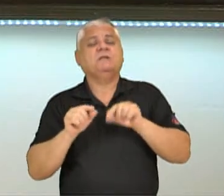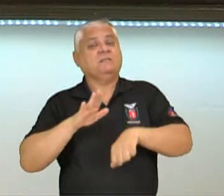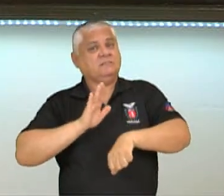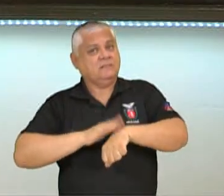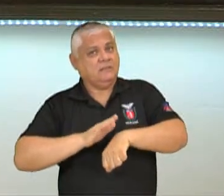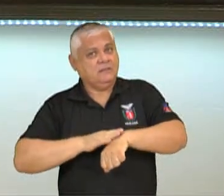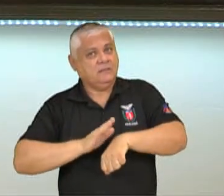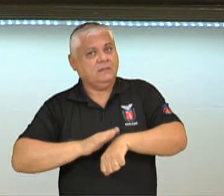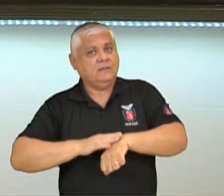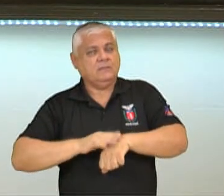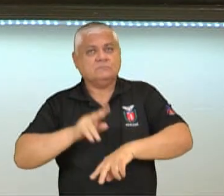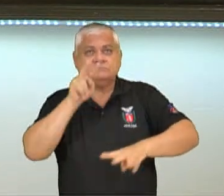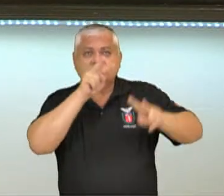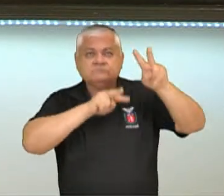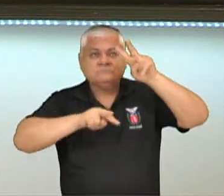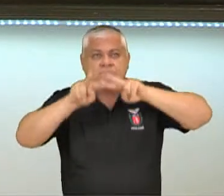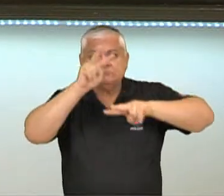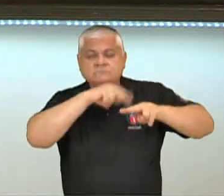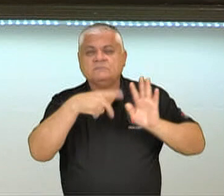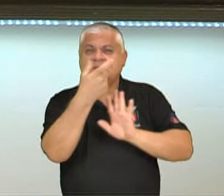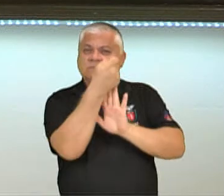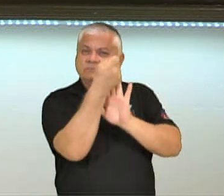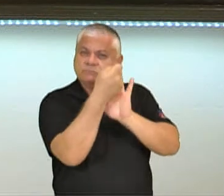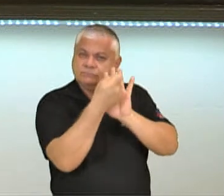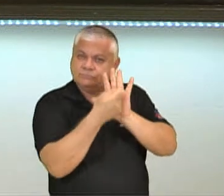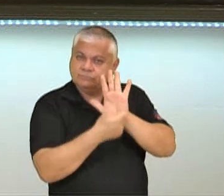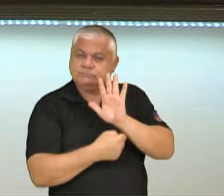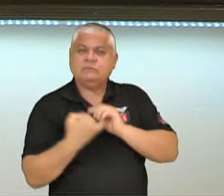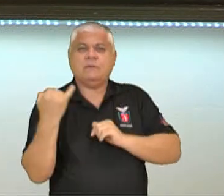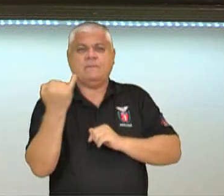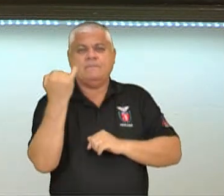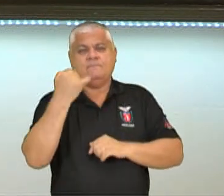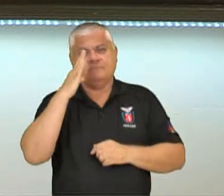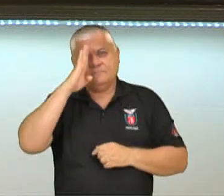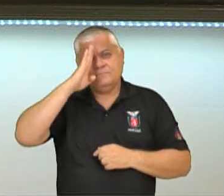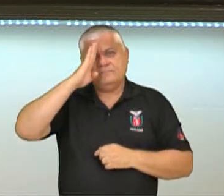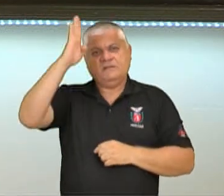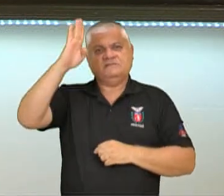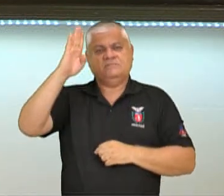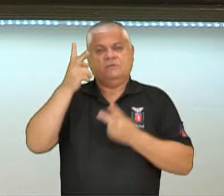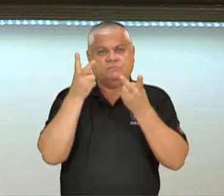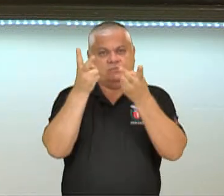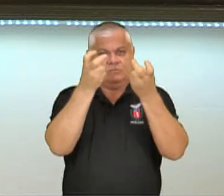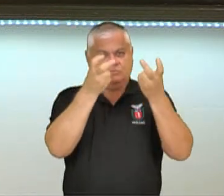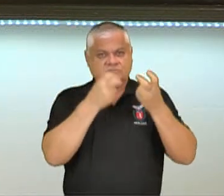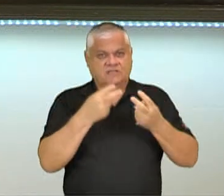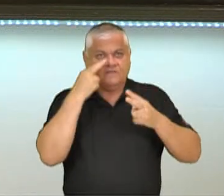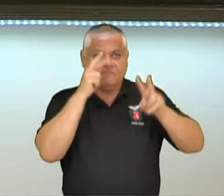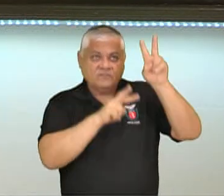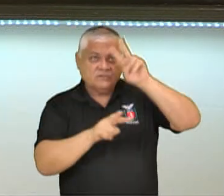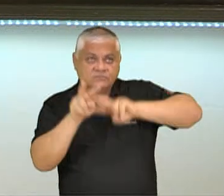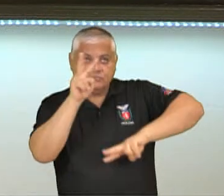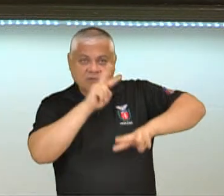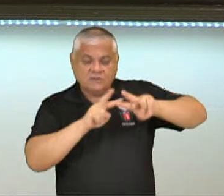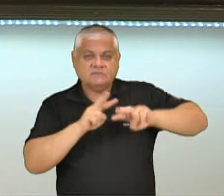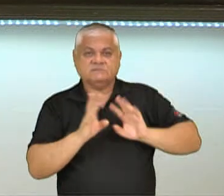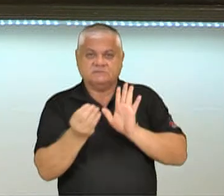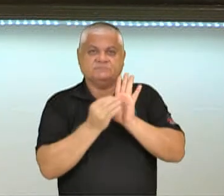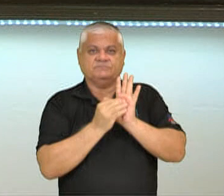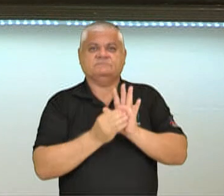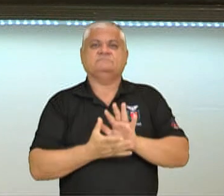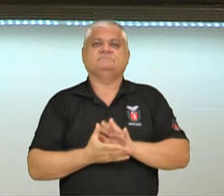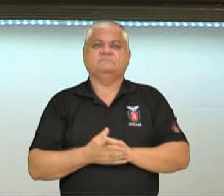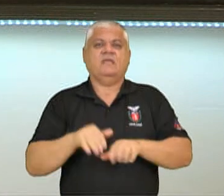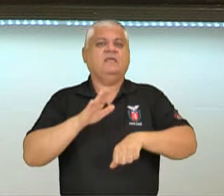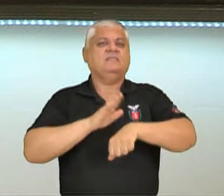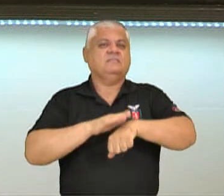aí significativo para fazer uma transcrição dos elementos principais que vocês conseguem visualizar nesse infográfico.